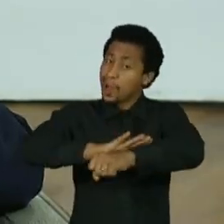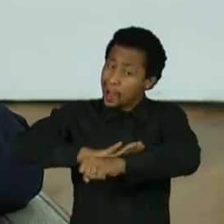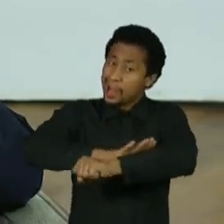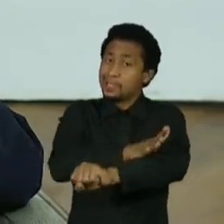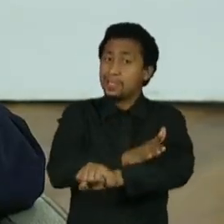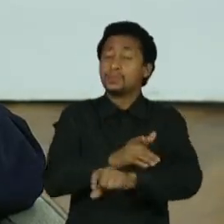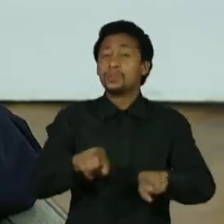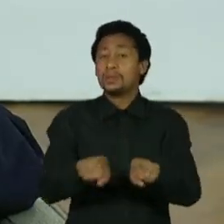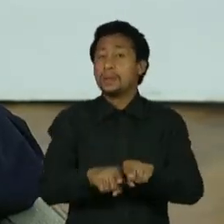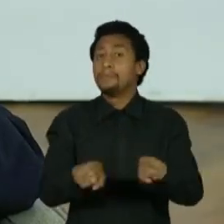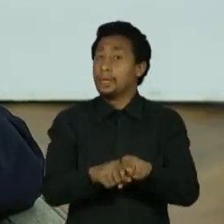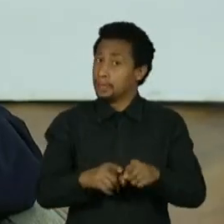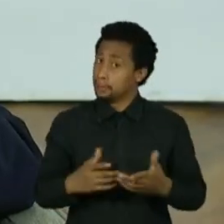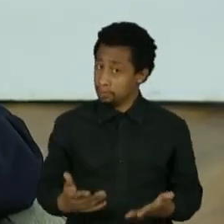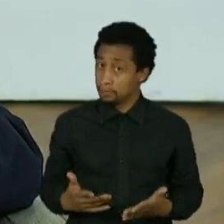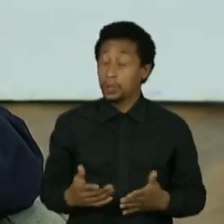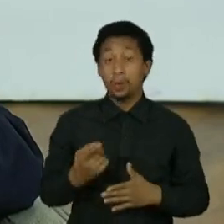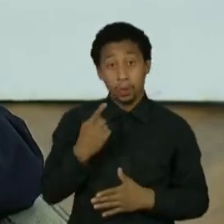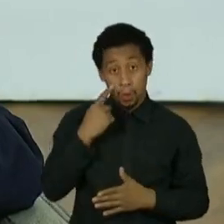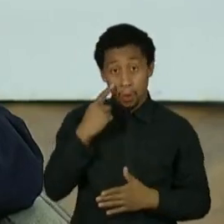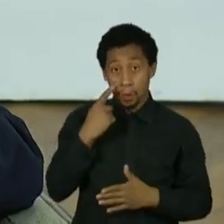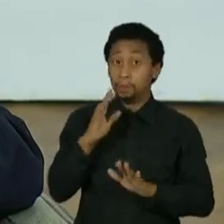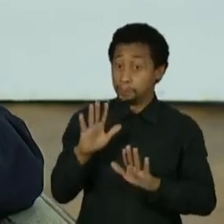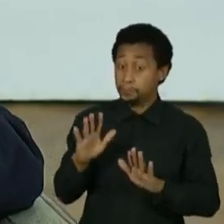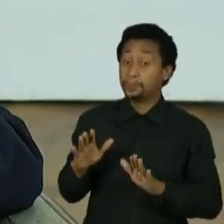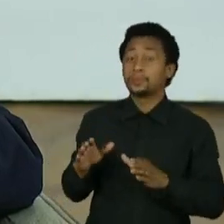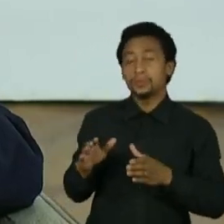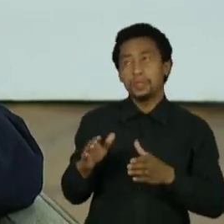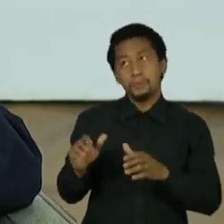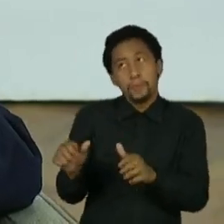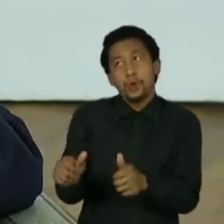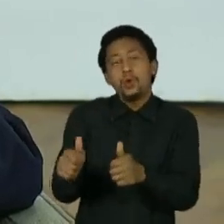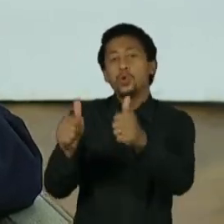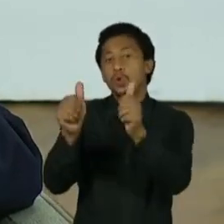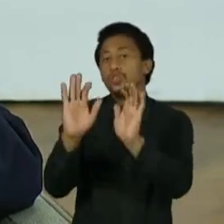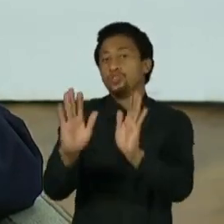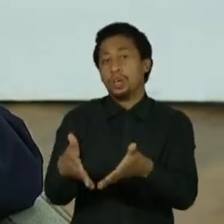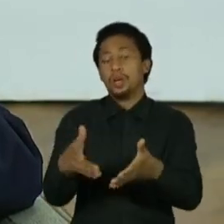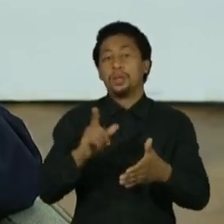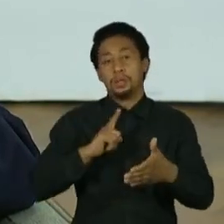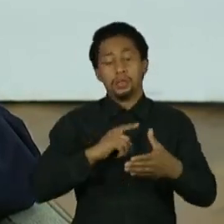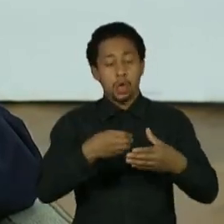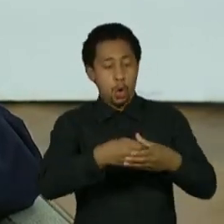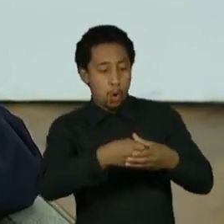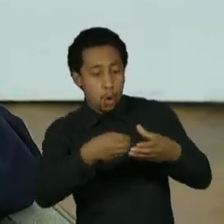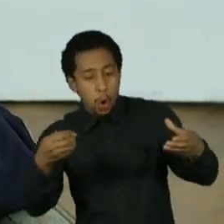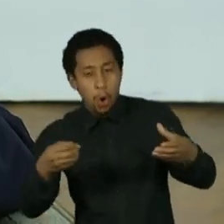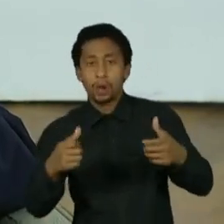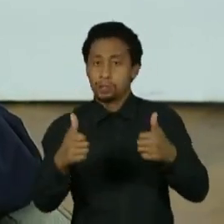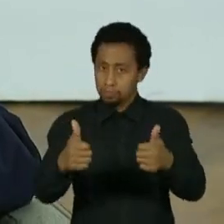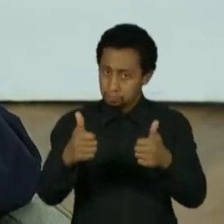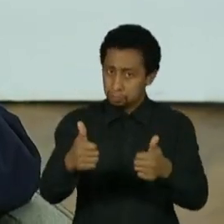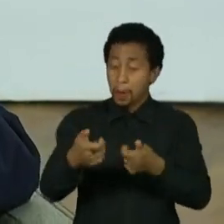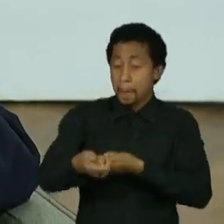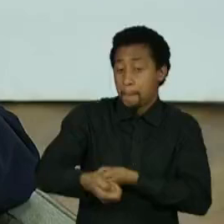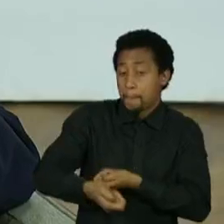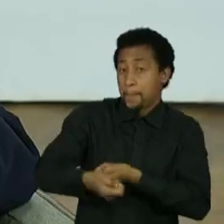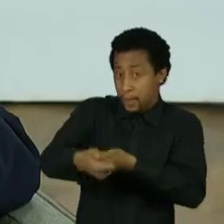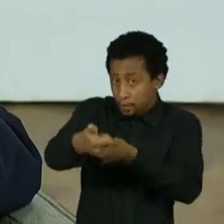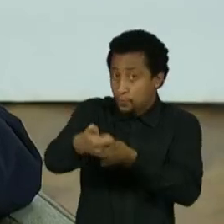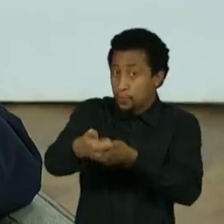Apesar de só houve progresso em termos das cotas, até no mecanismo de bolsas